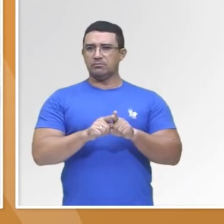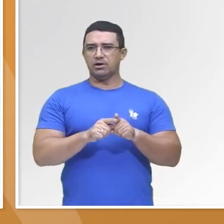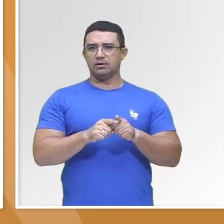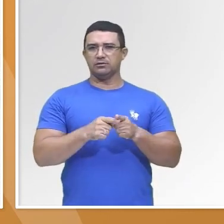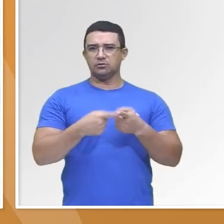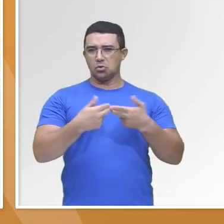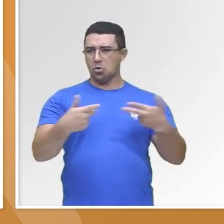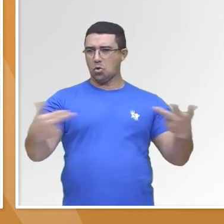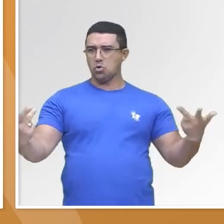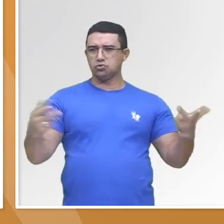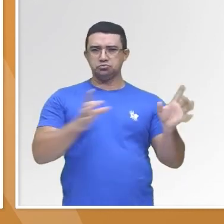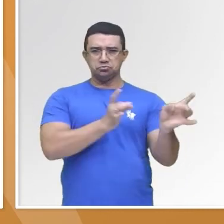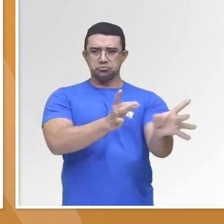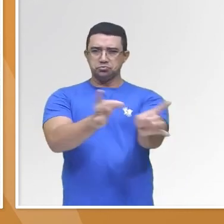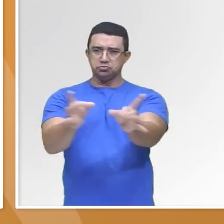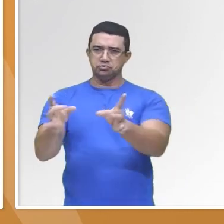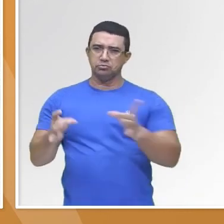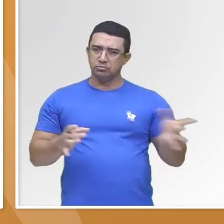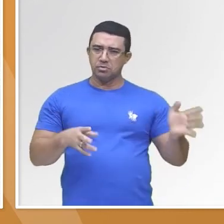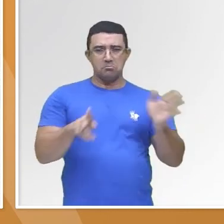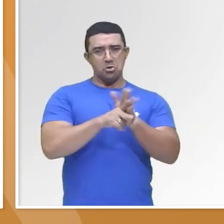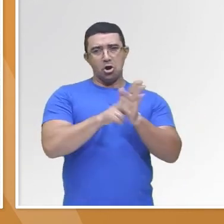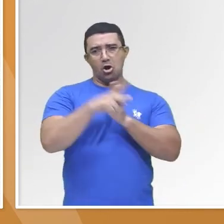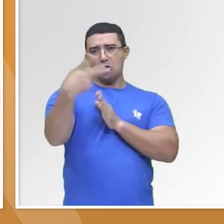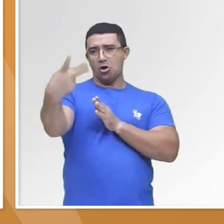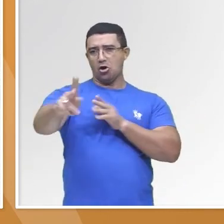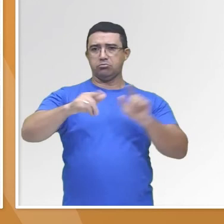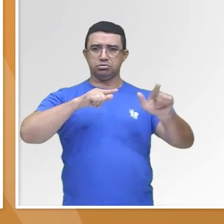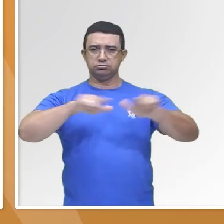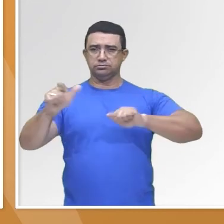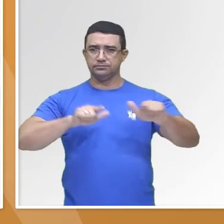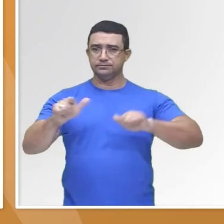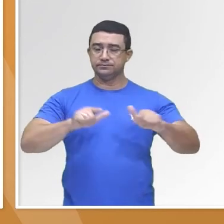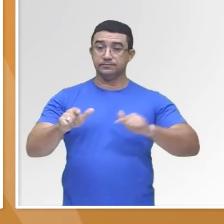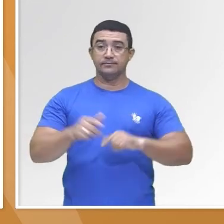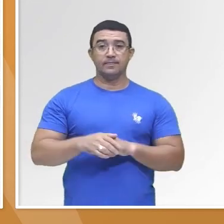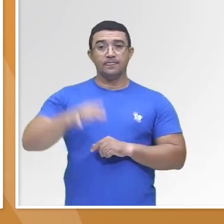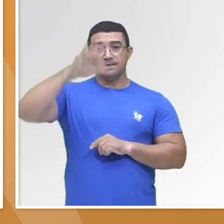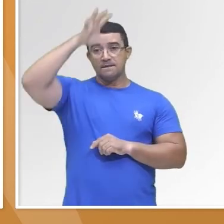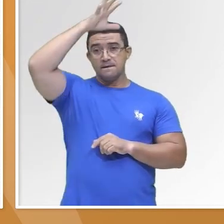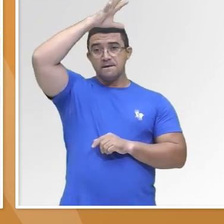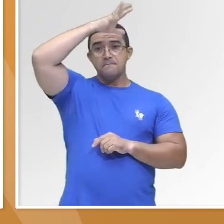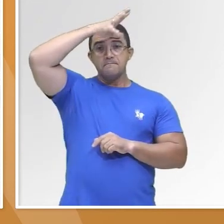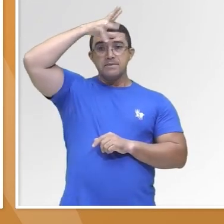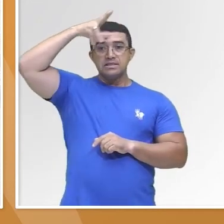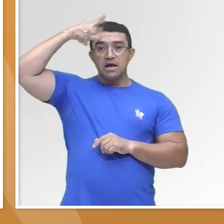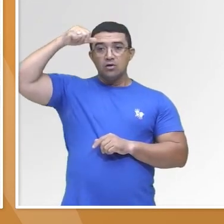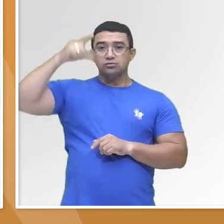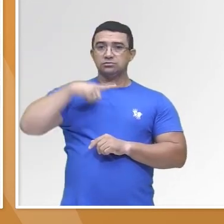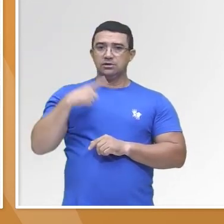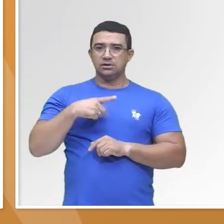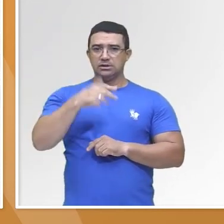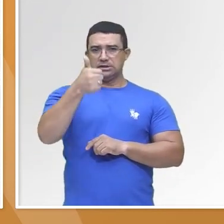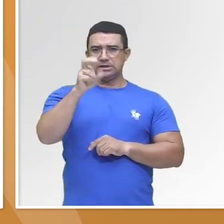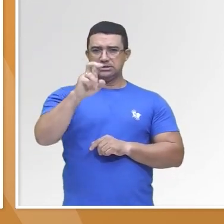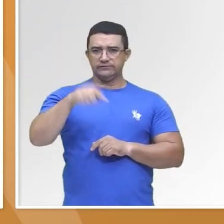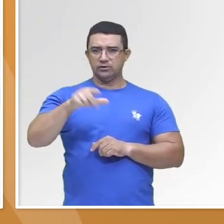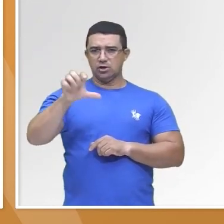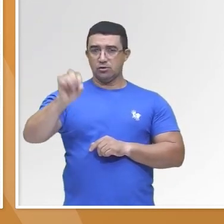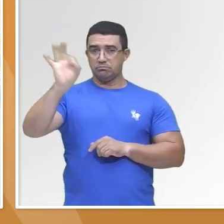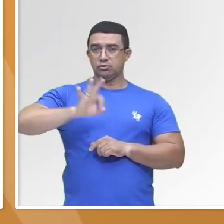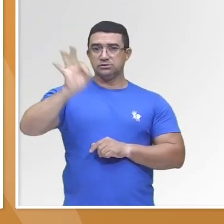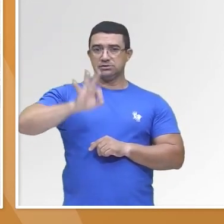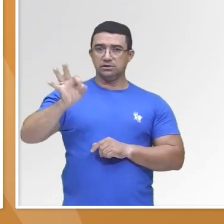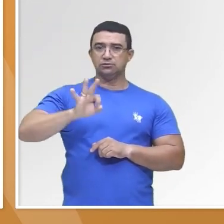essa opção, né, de trabalhar por conta própria. Só em Manaus nós temos aí, em média, 15,9%